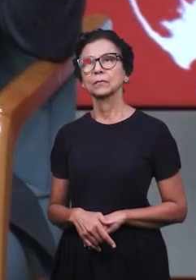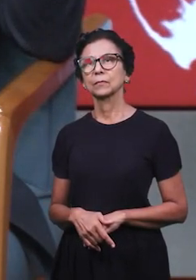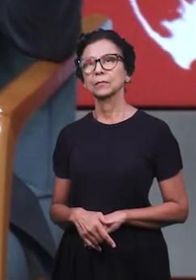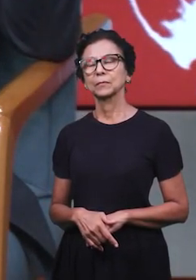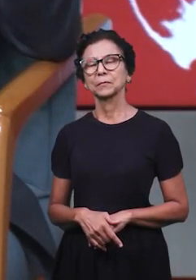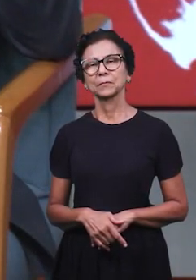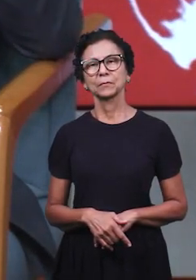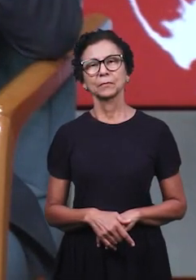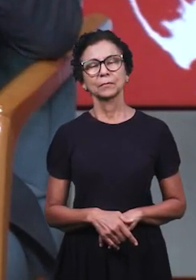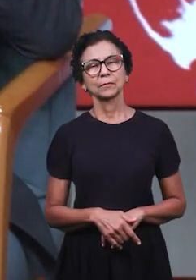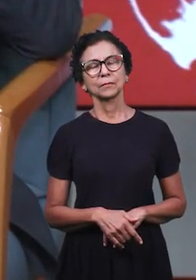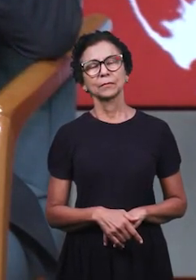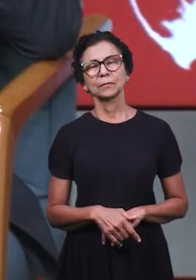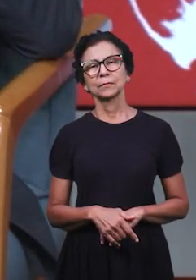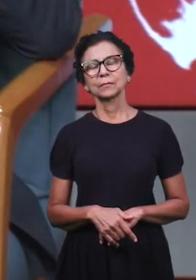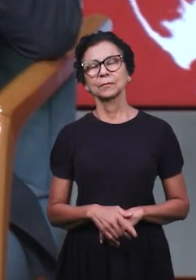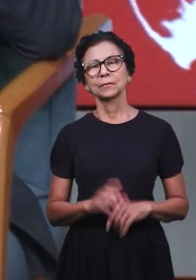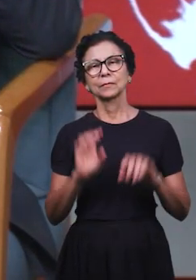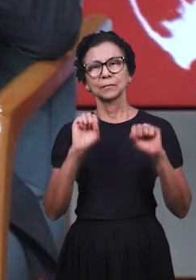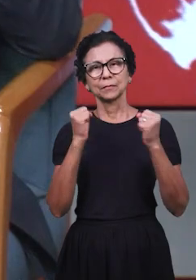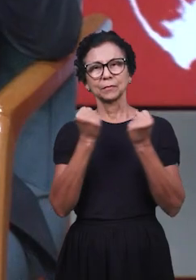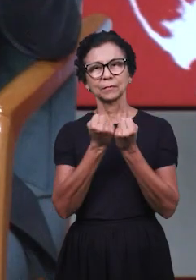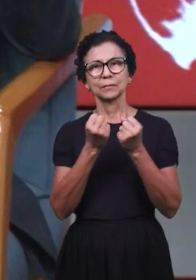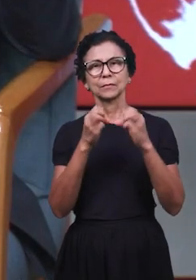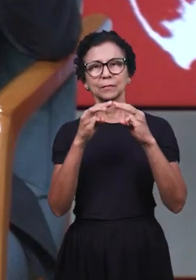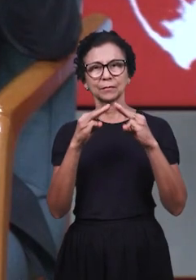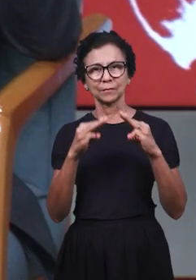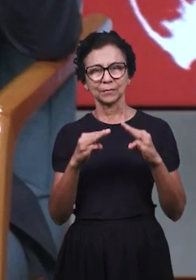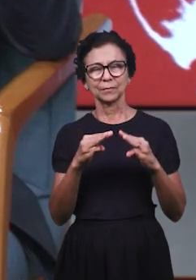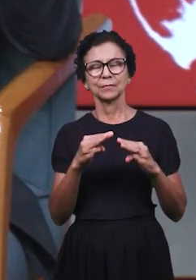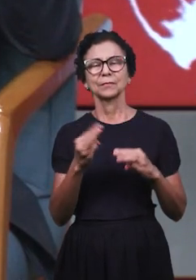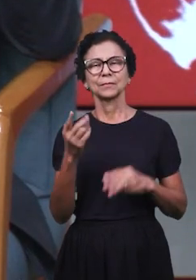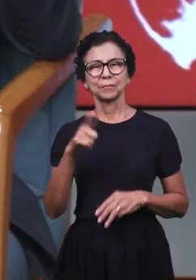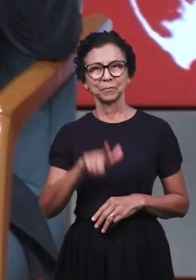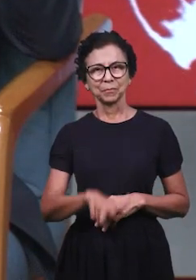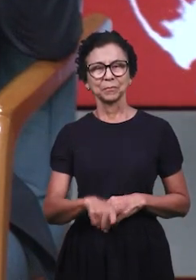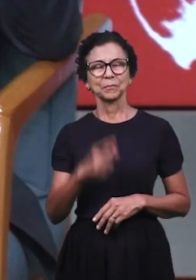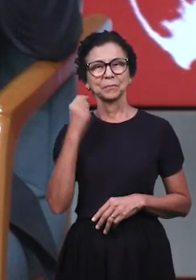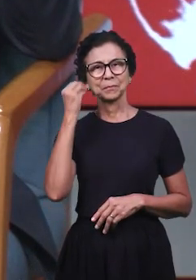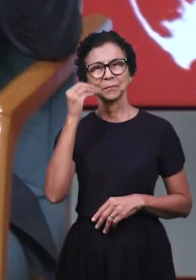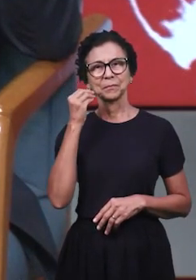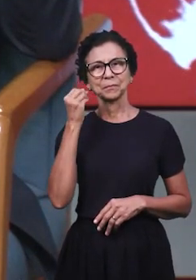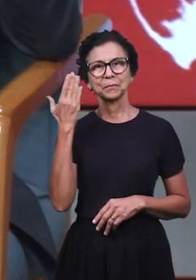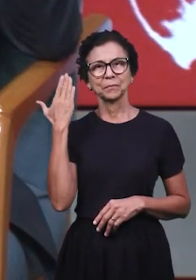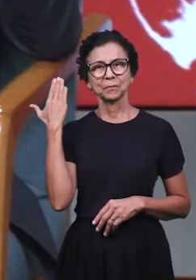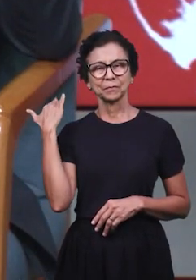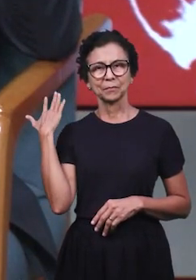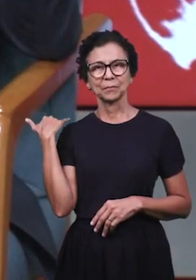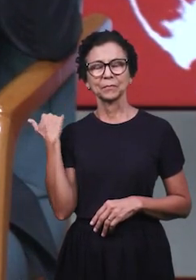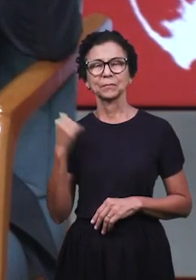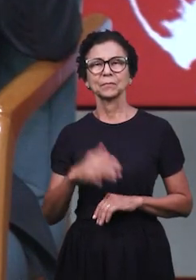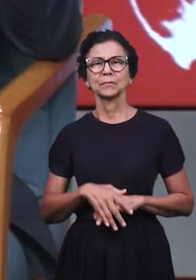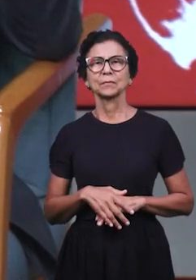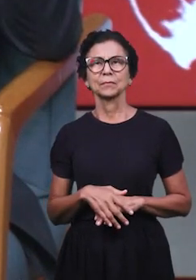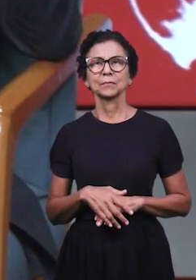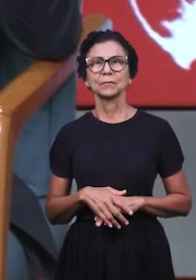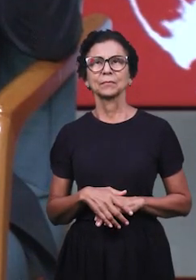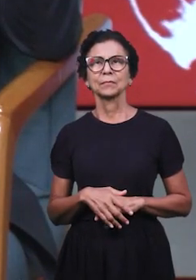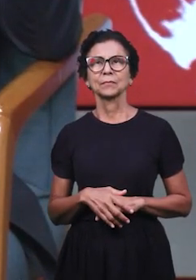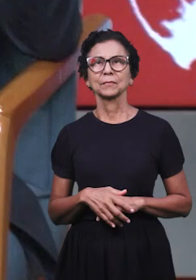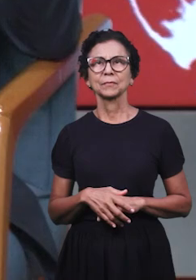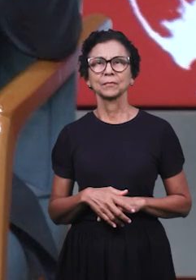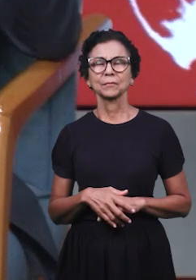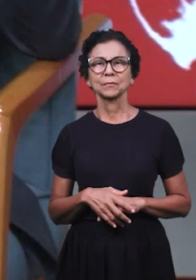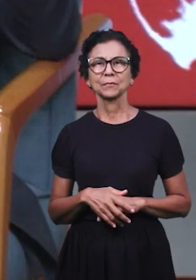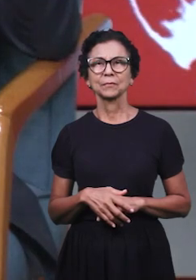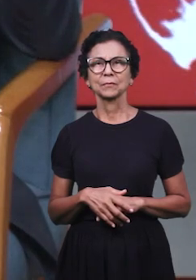né, nos manáis eu sempre conto. Quando eu me formei, logo que eu saí daquela época,